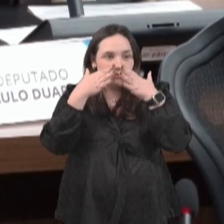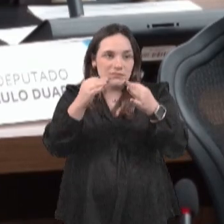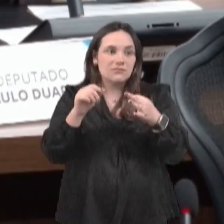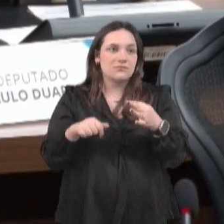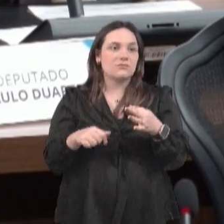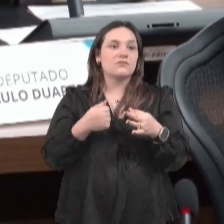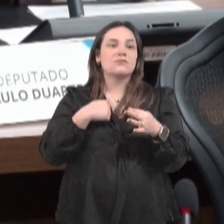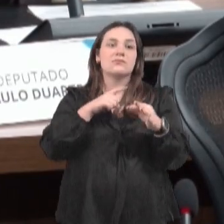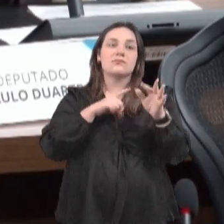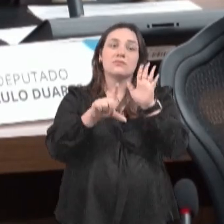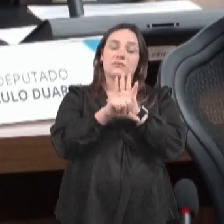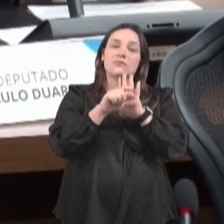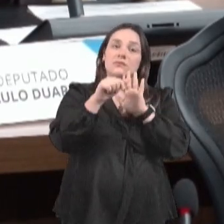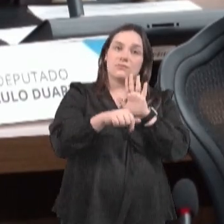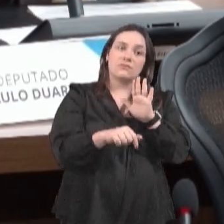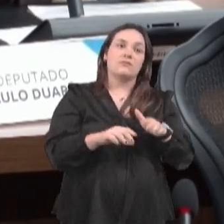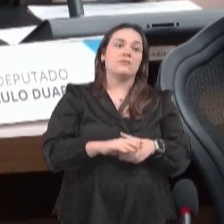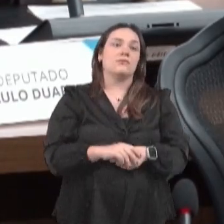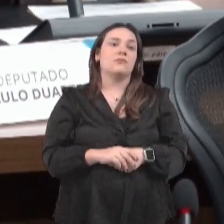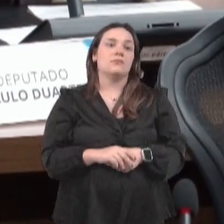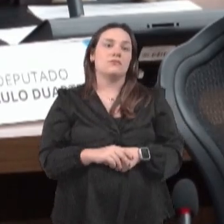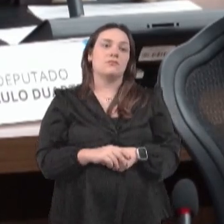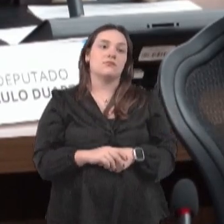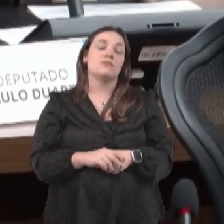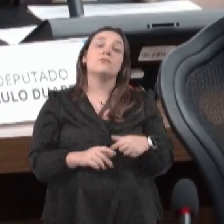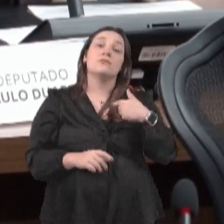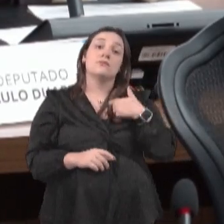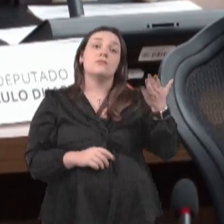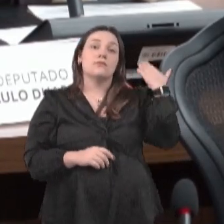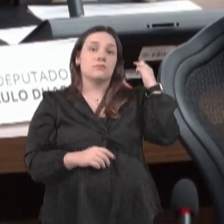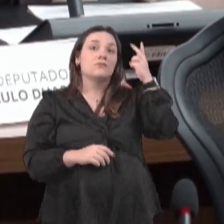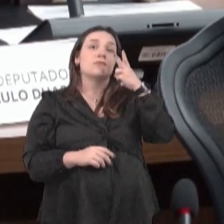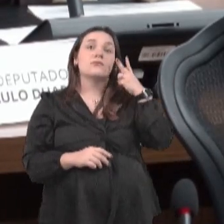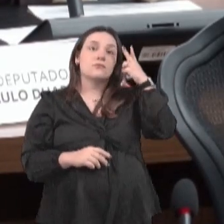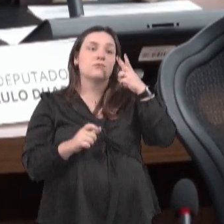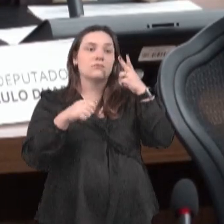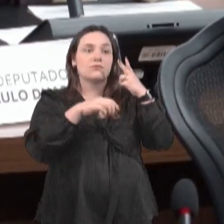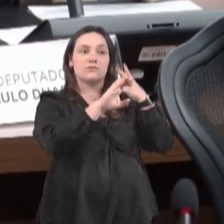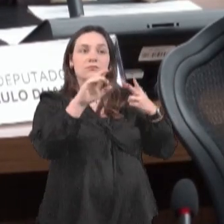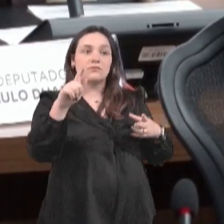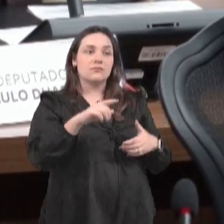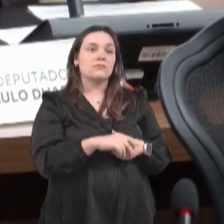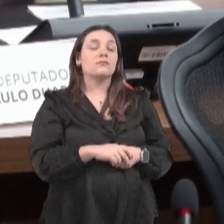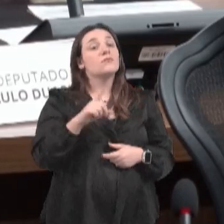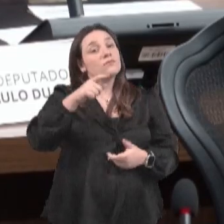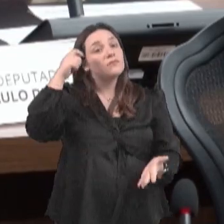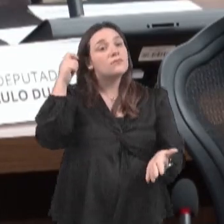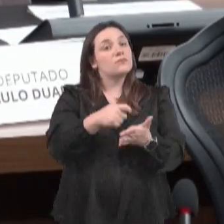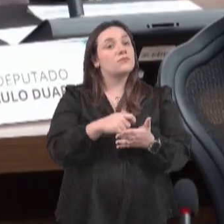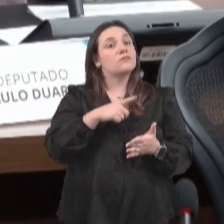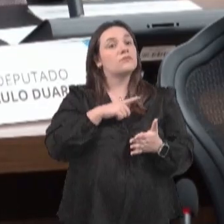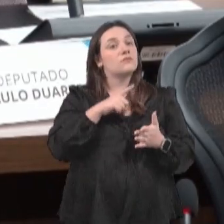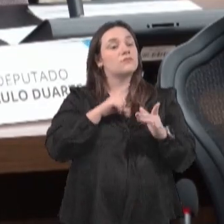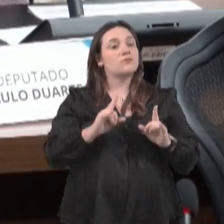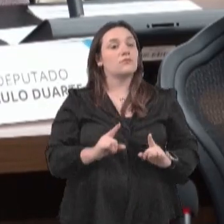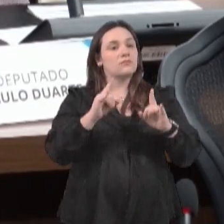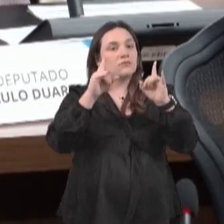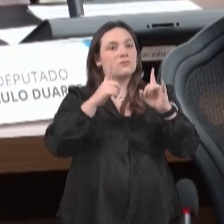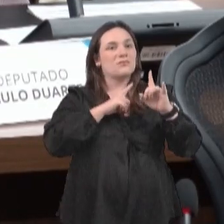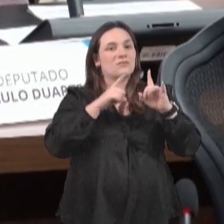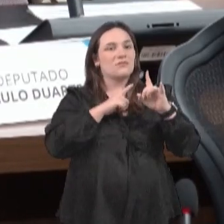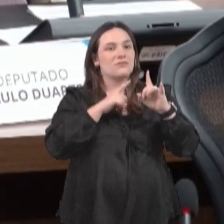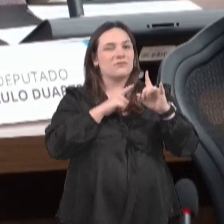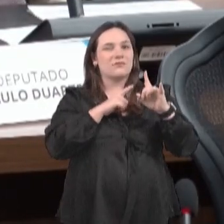Eu tenho uma lei aprovada enquanto vereador de Campo Grande, tendo a obrigatoriedade dos edifícios colocar aquela